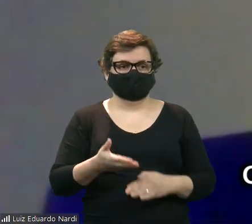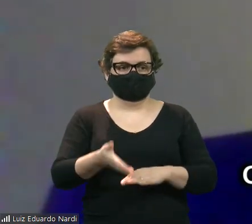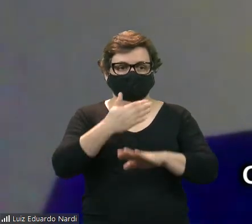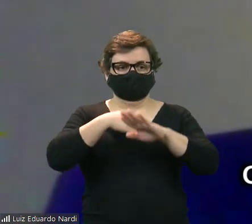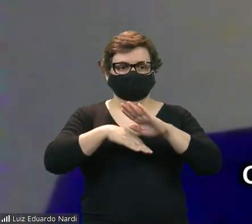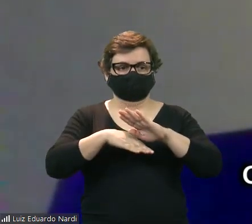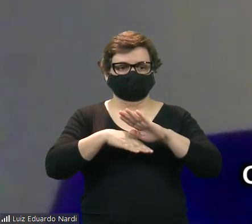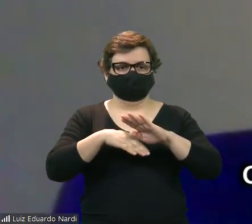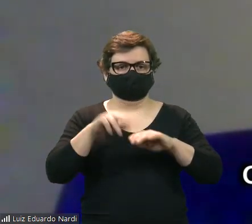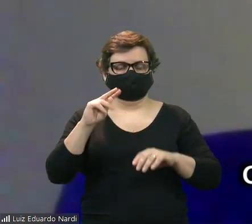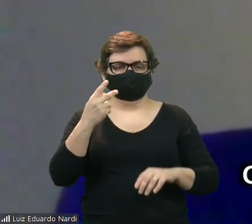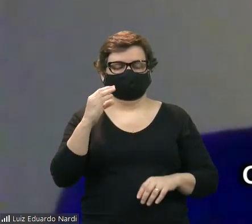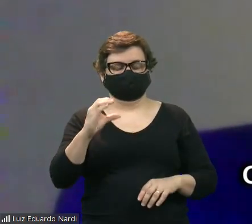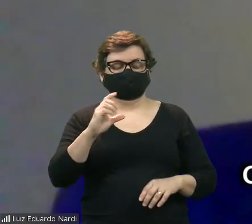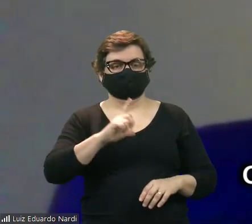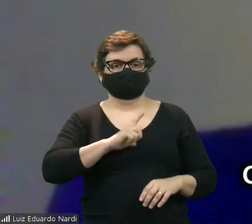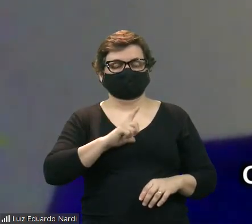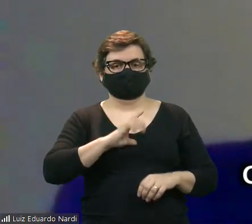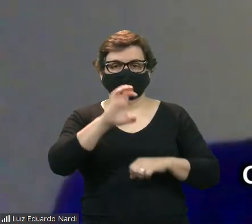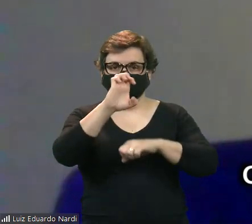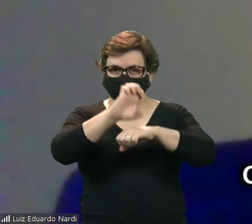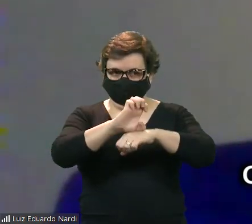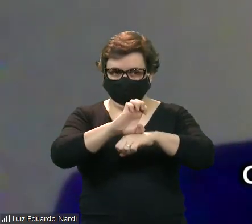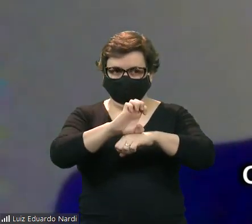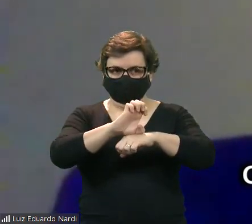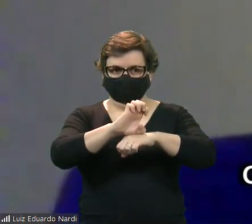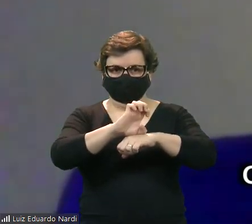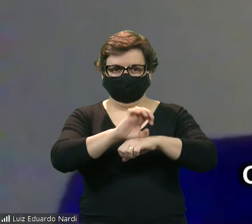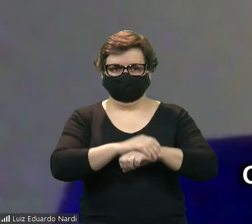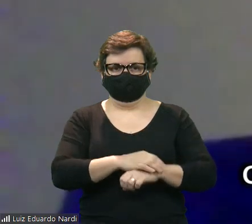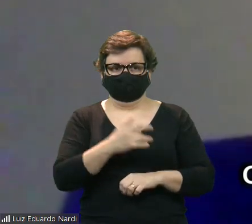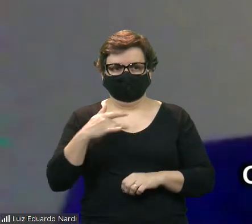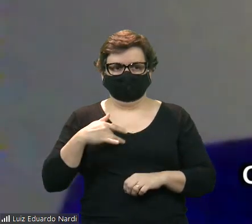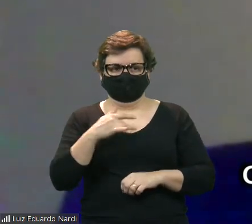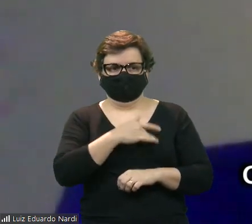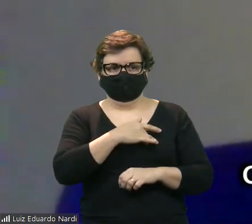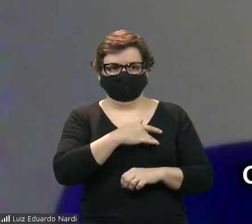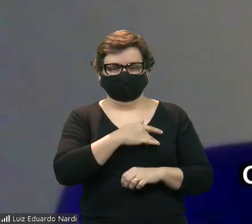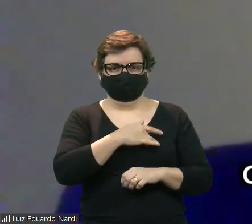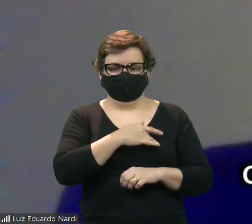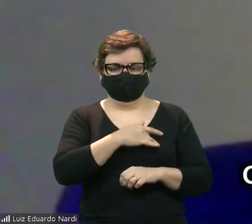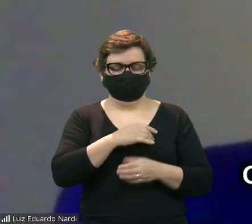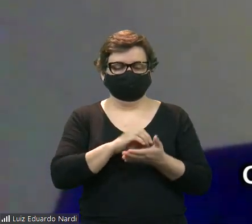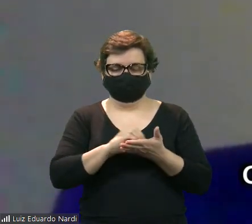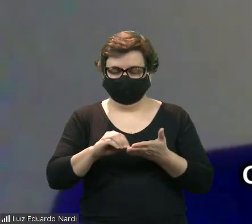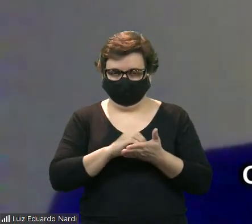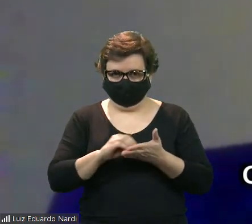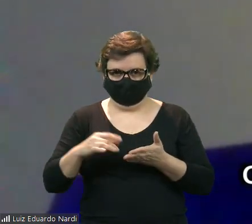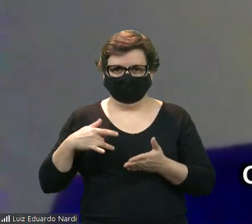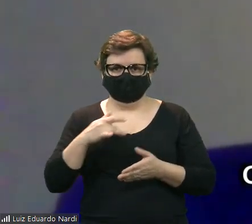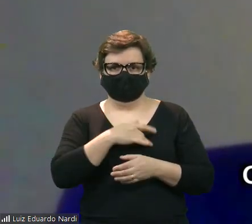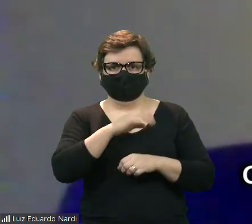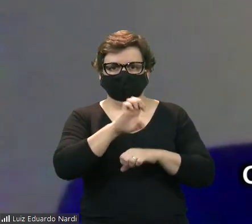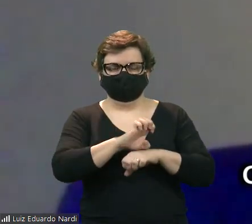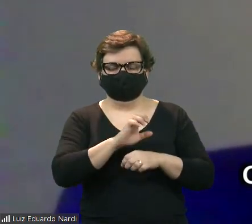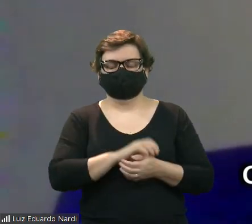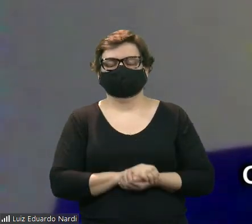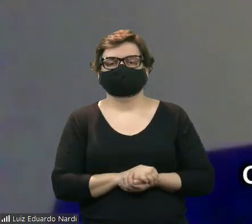HC, nós temos o Estado, a Secretaria de Saúde do Estado. Então,